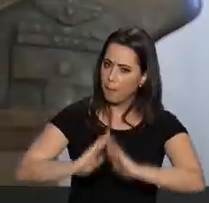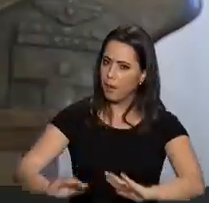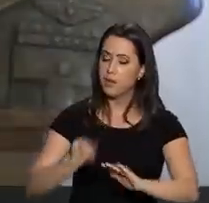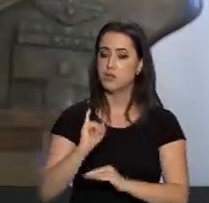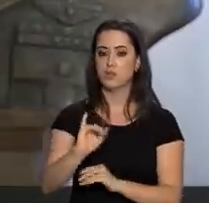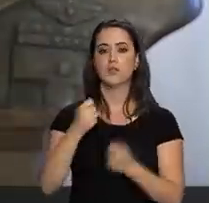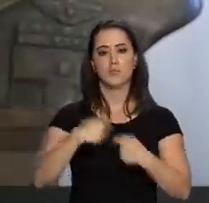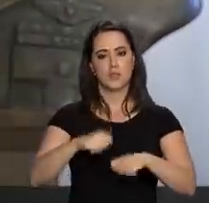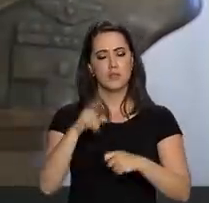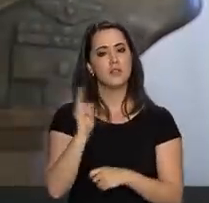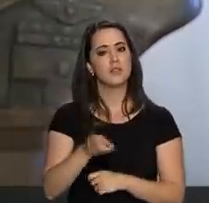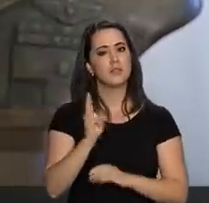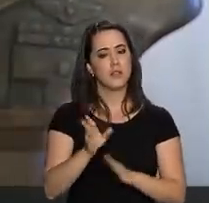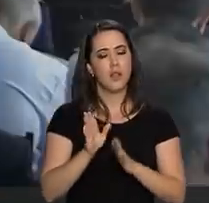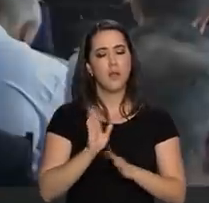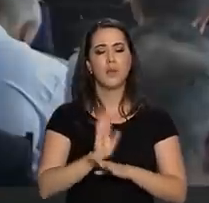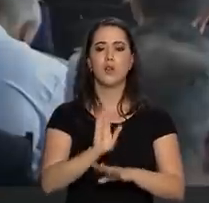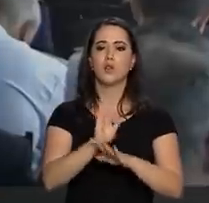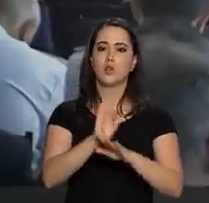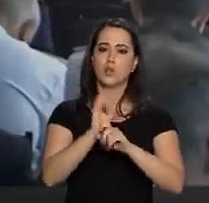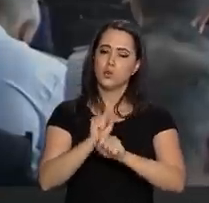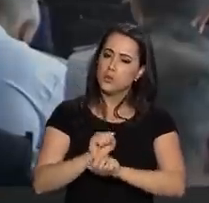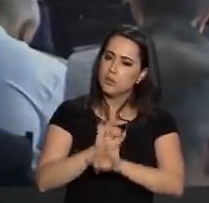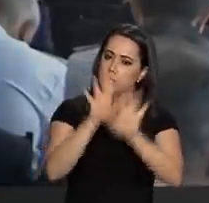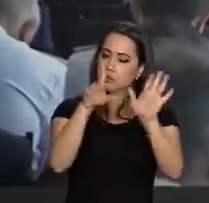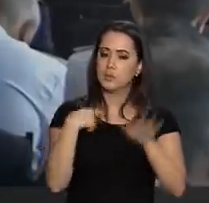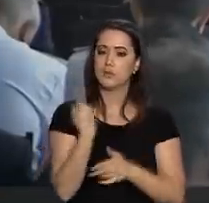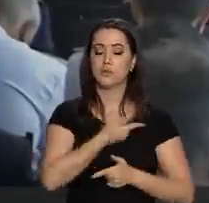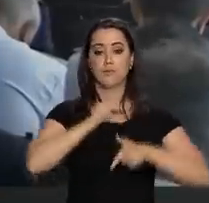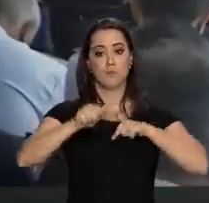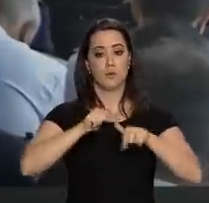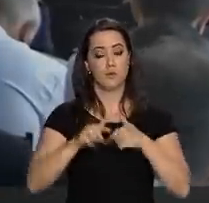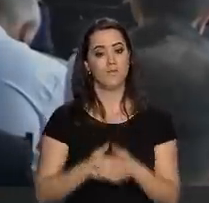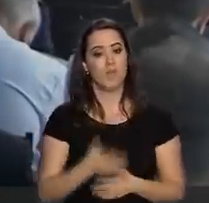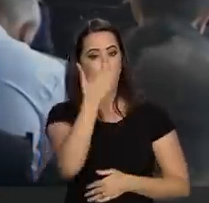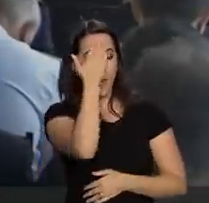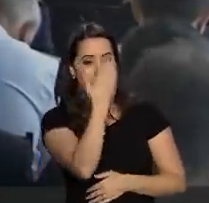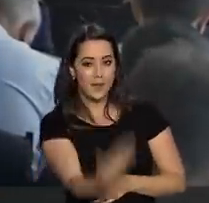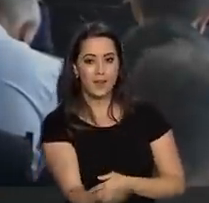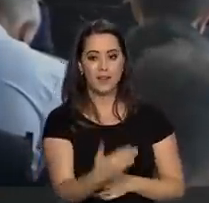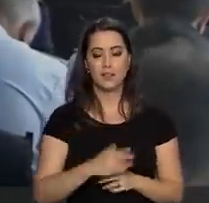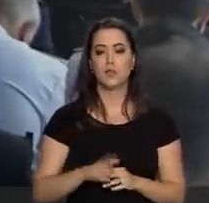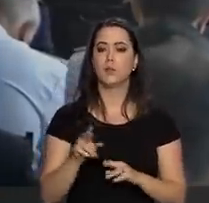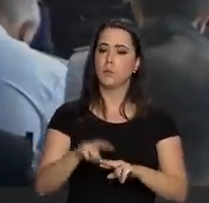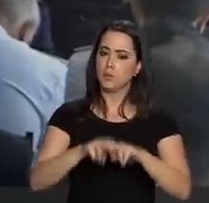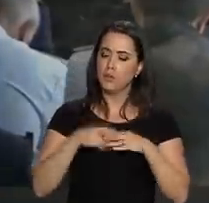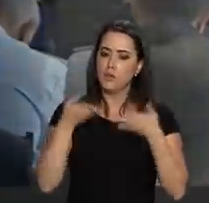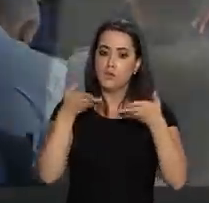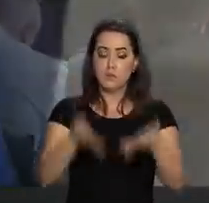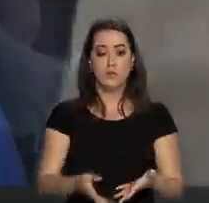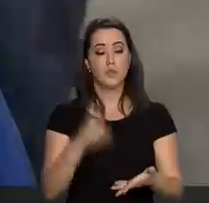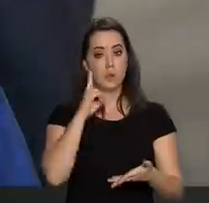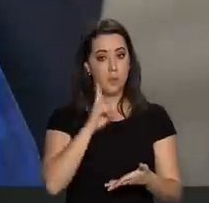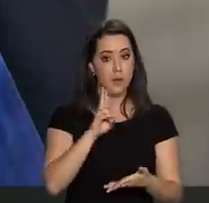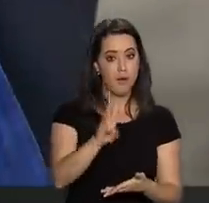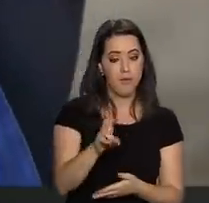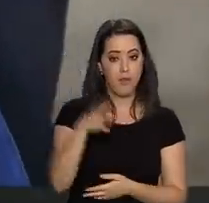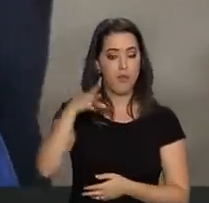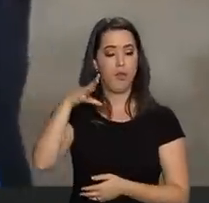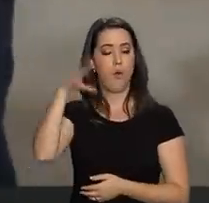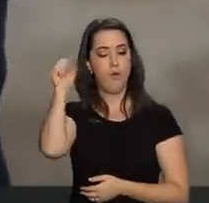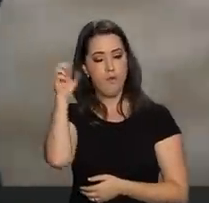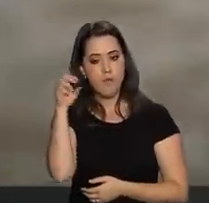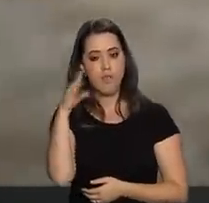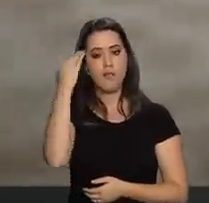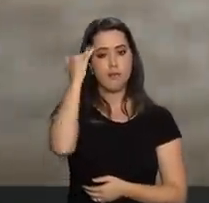e sempre ajuda a dar transparência às nossas atividades. Obrigado por terem vindo para ouvir e entender um